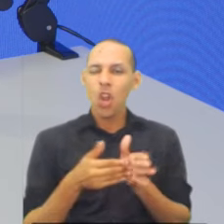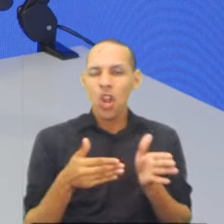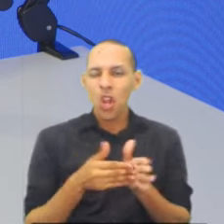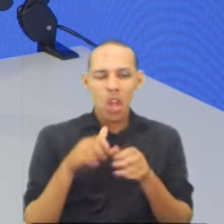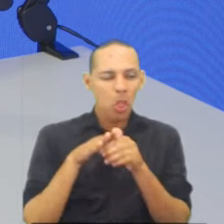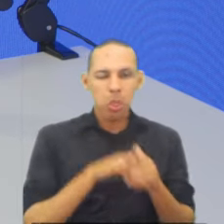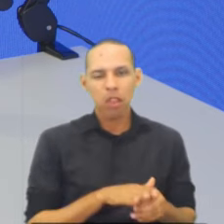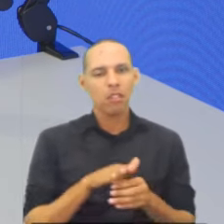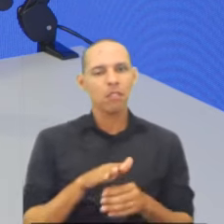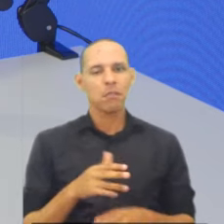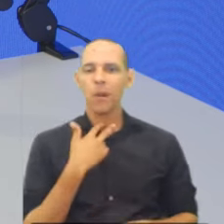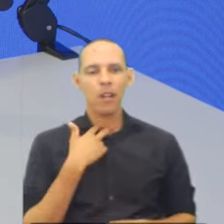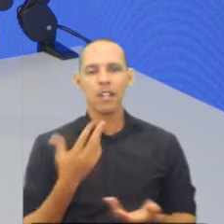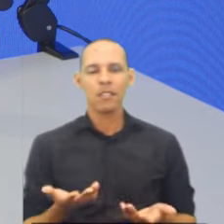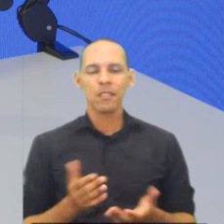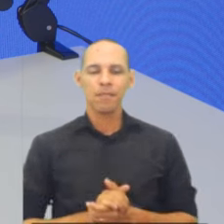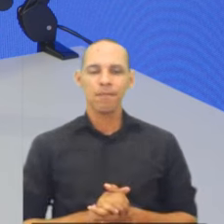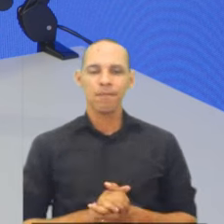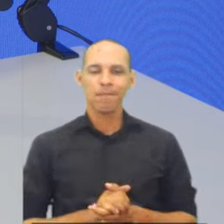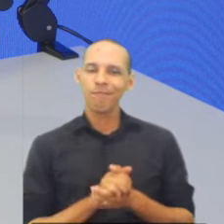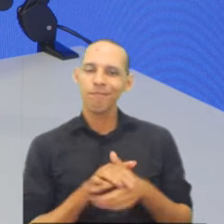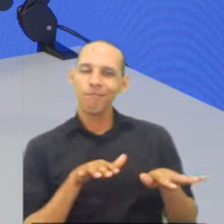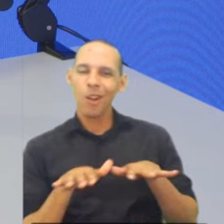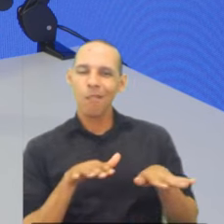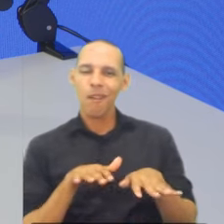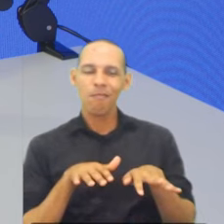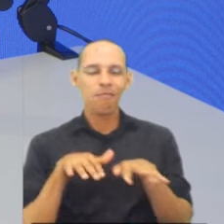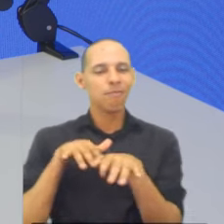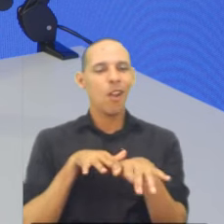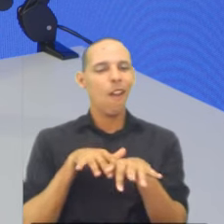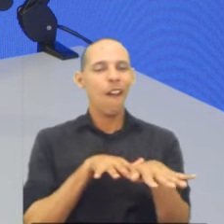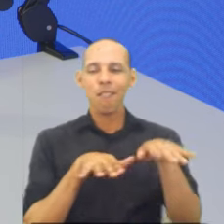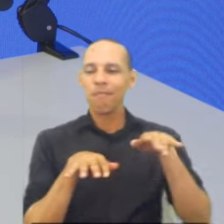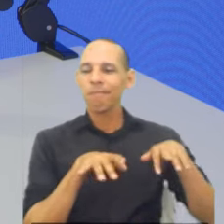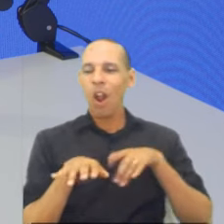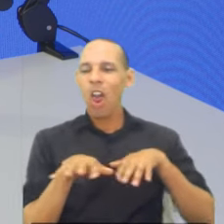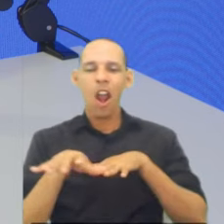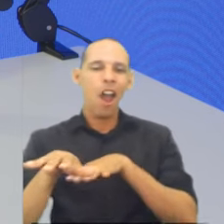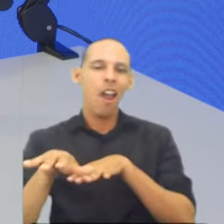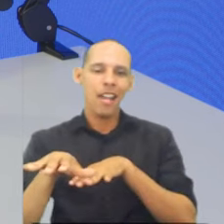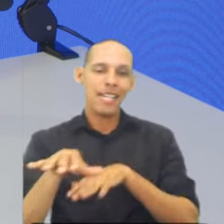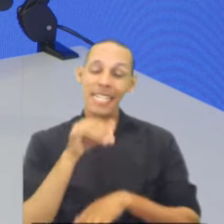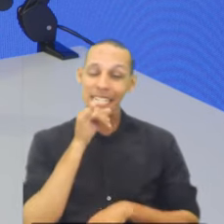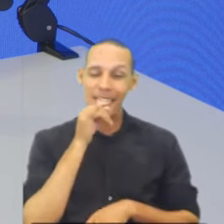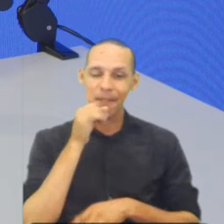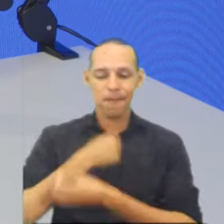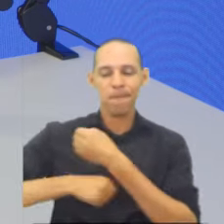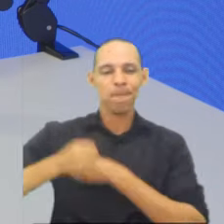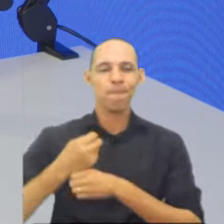não tolhidos de alguma maneira né E e esse movimento de paradas né Por exemplo